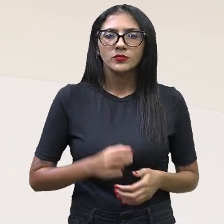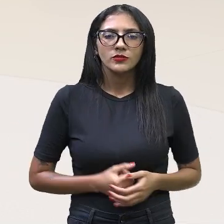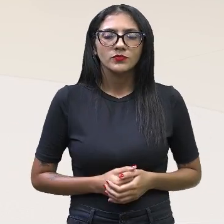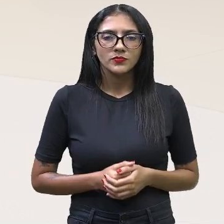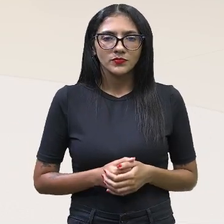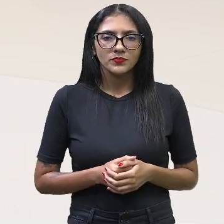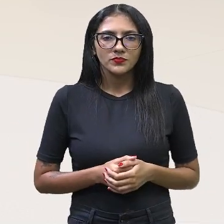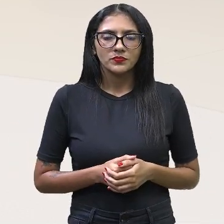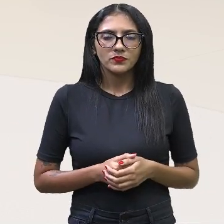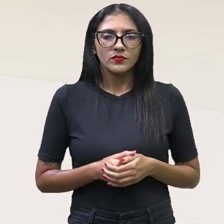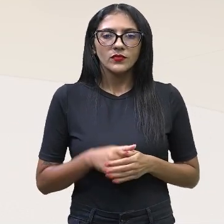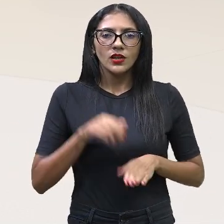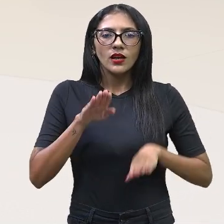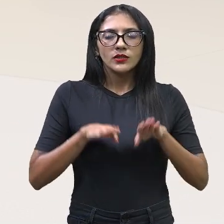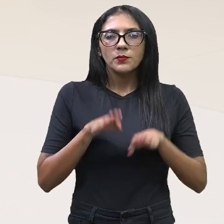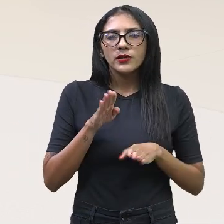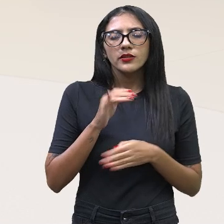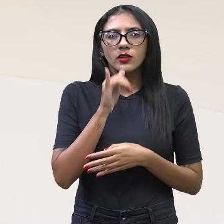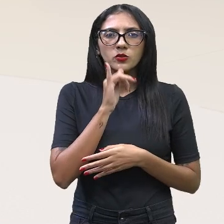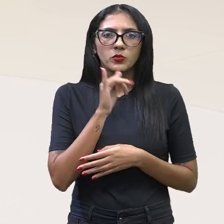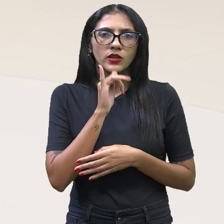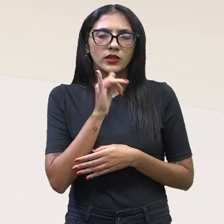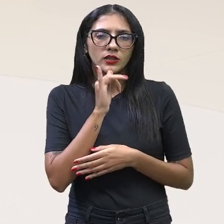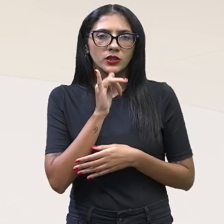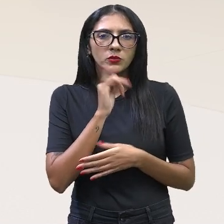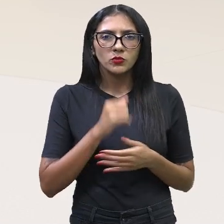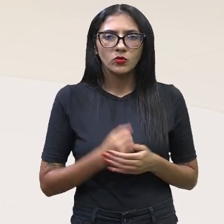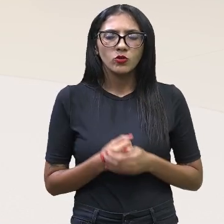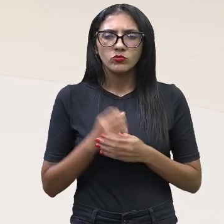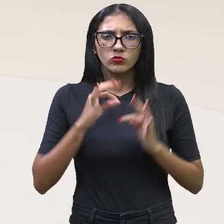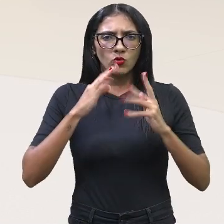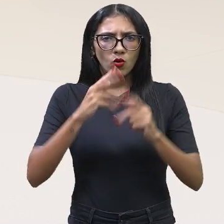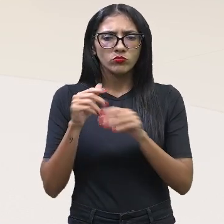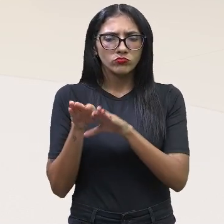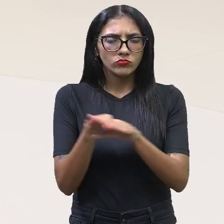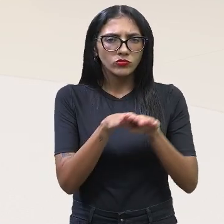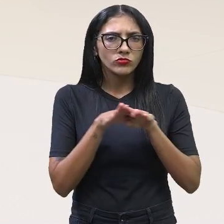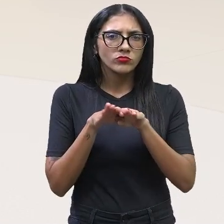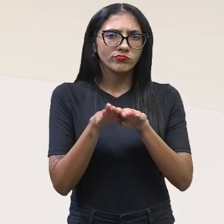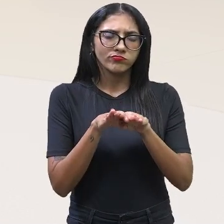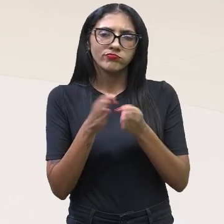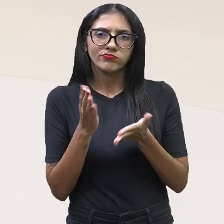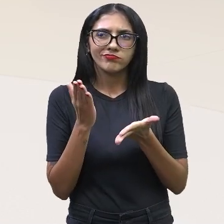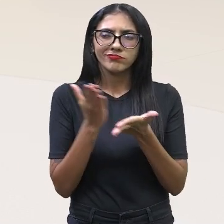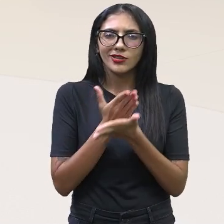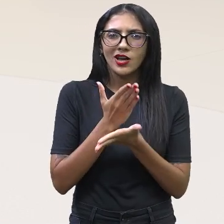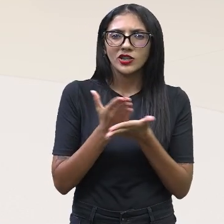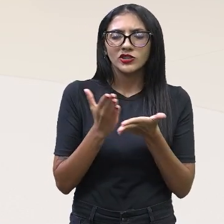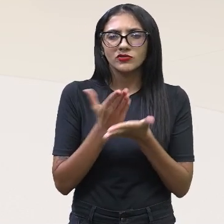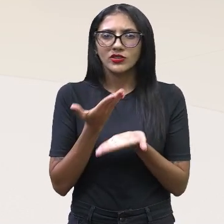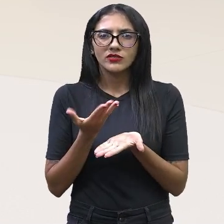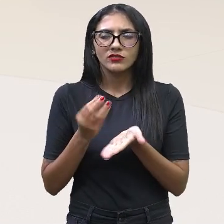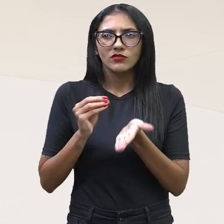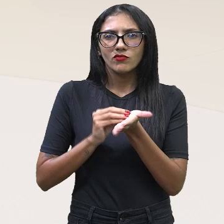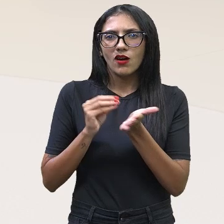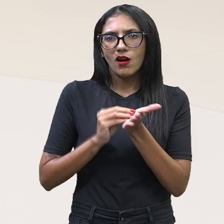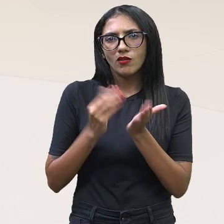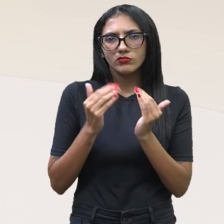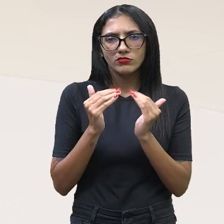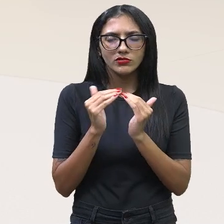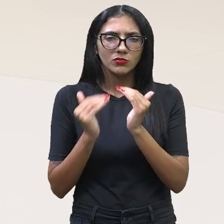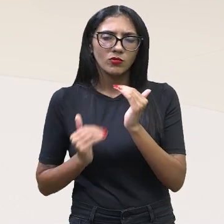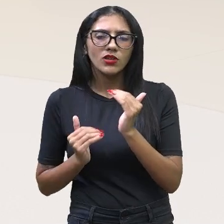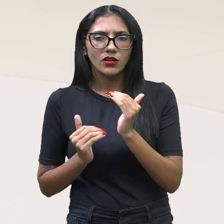que nós buscamos uma sociedade menos injusta, a gente sabe que a injustiça, de vez em quando, vai fluir, porque